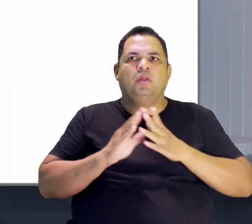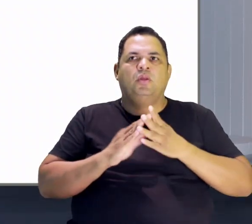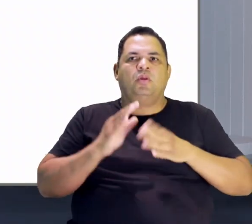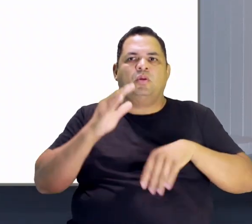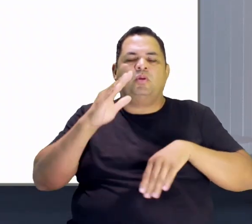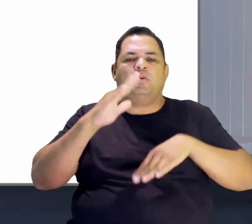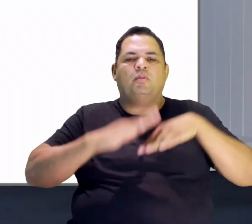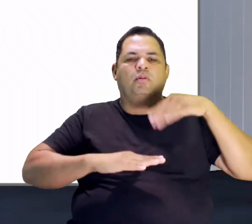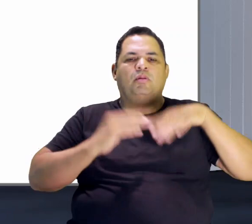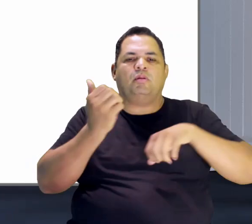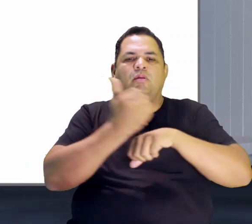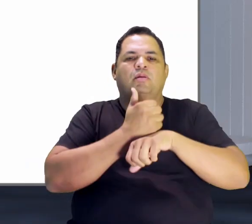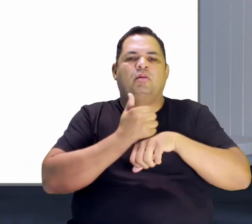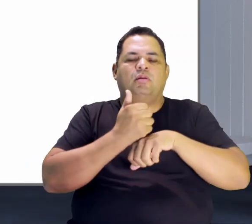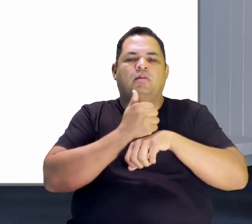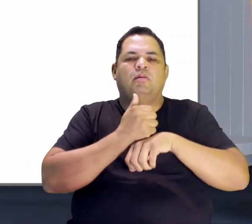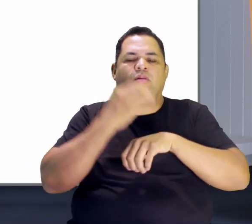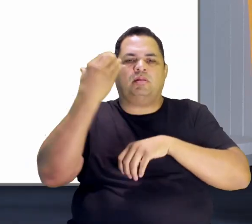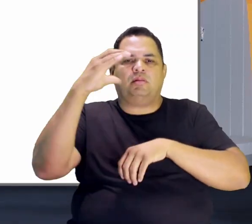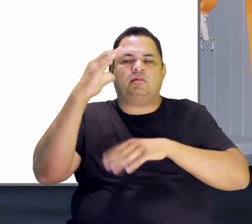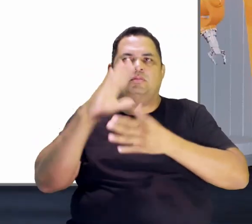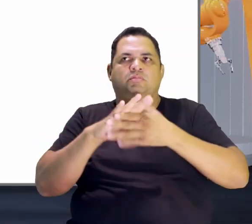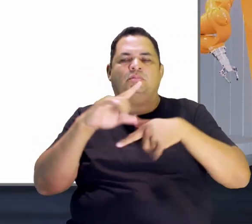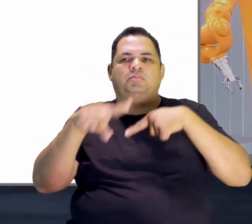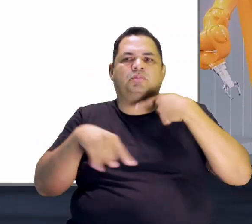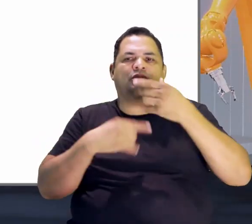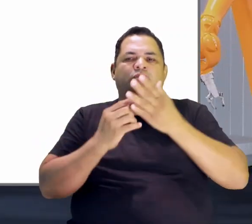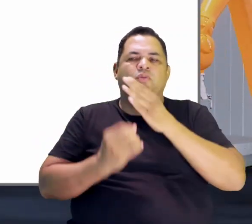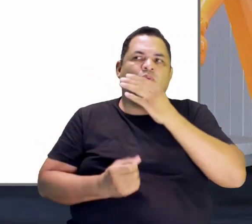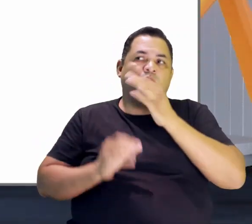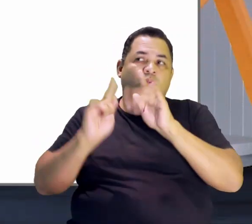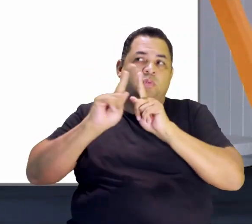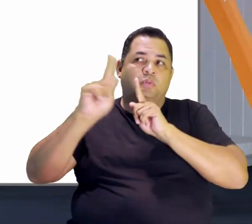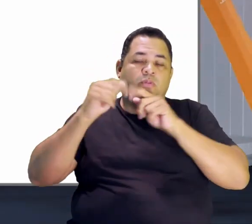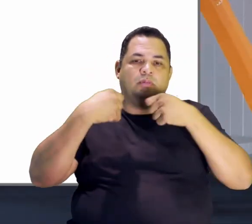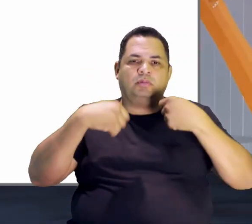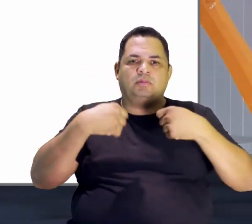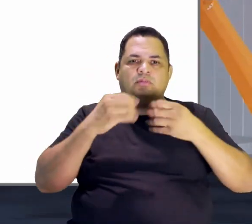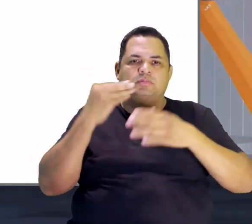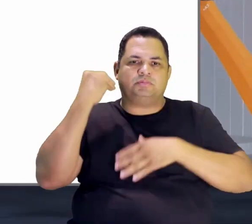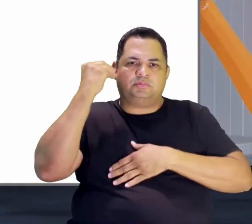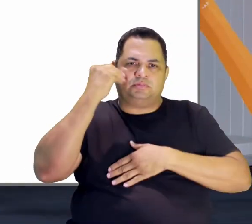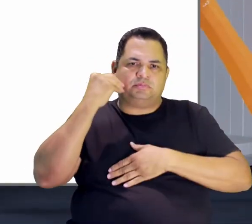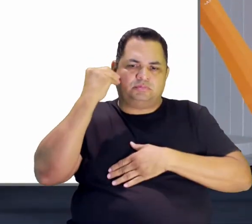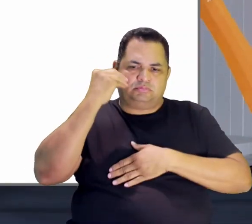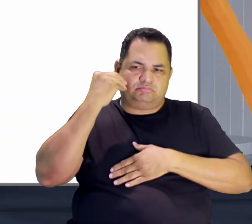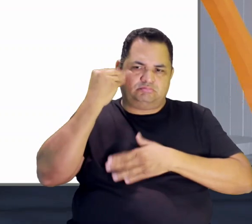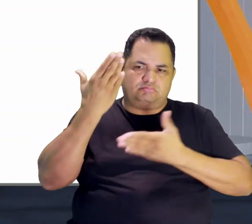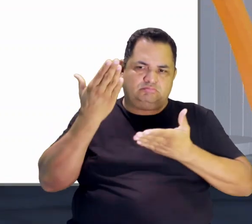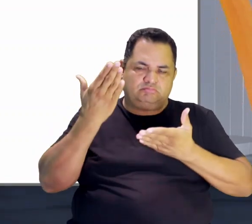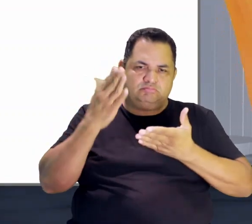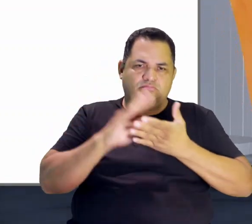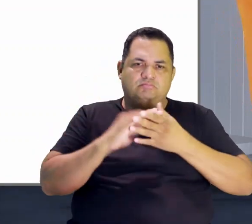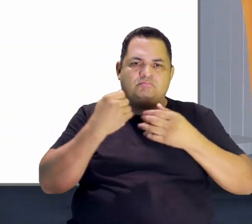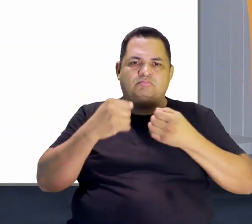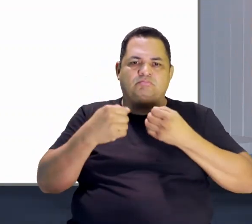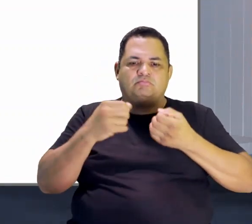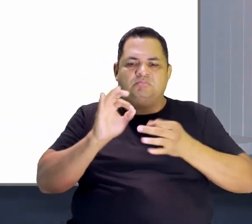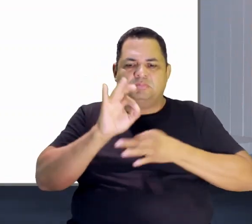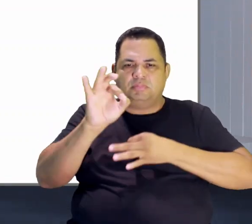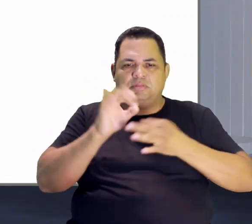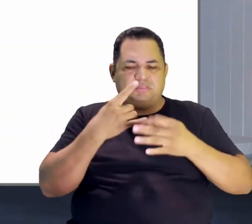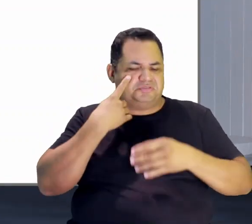assim, até o surgimento de Galileu. Galileu coloca que é necessária a experimentação. Você tem que fazer medida, não é